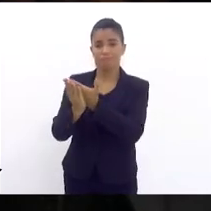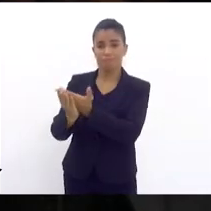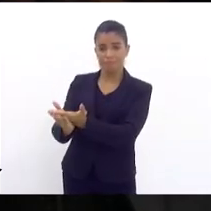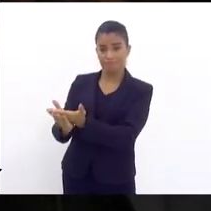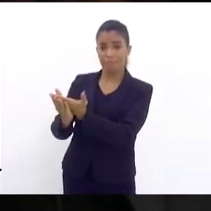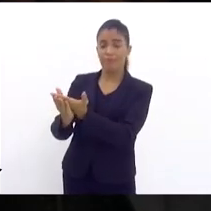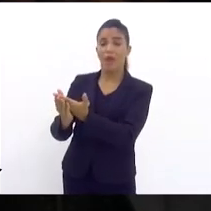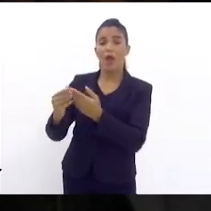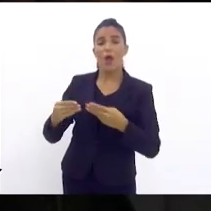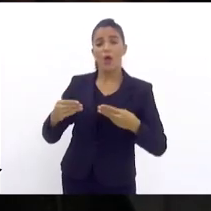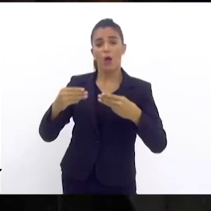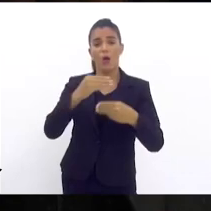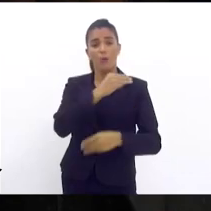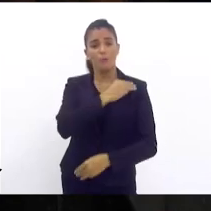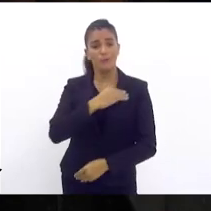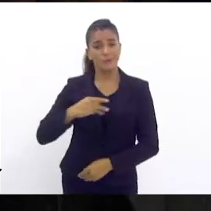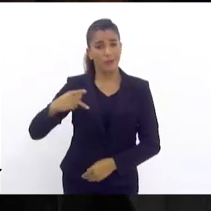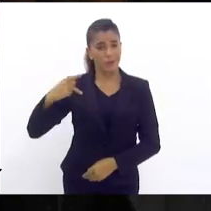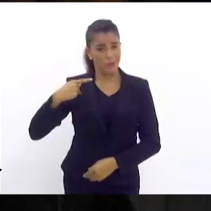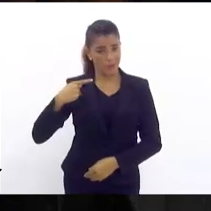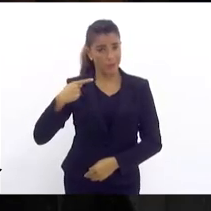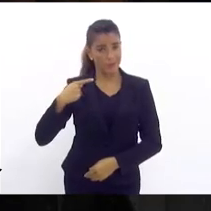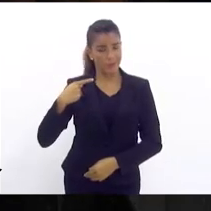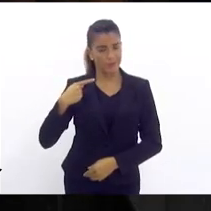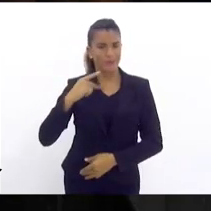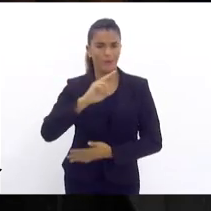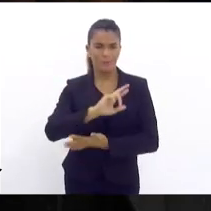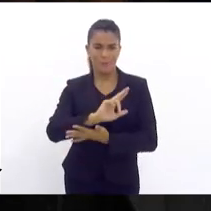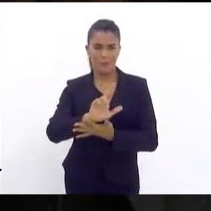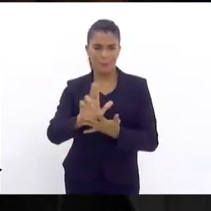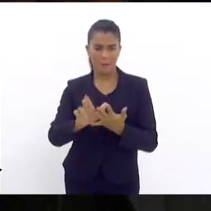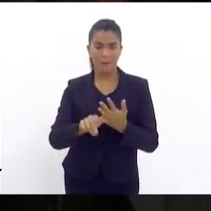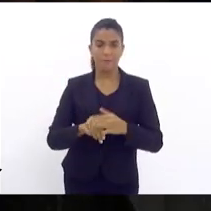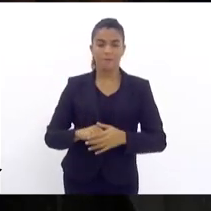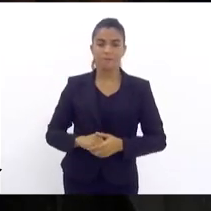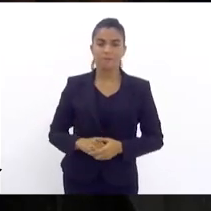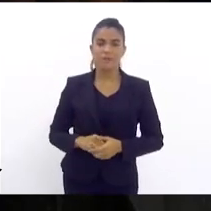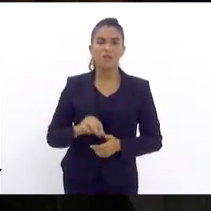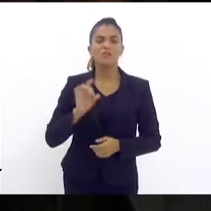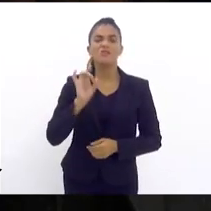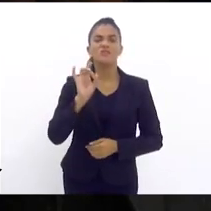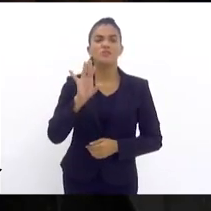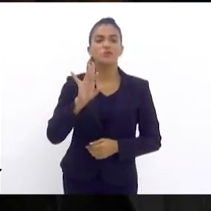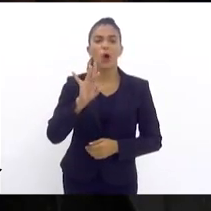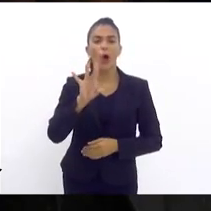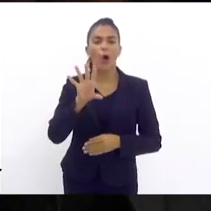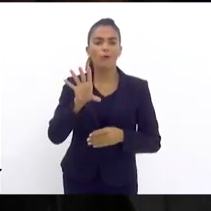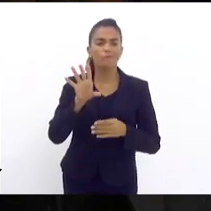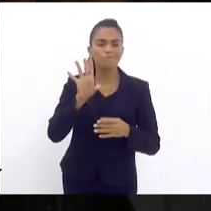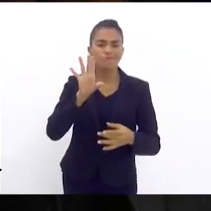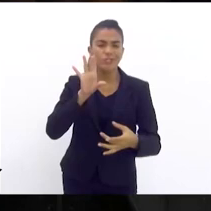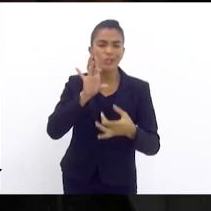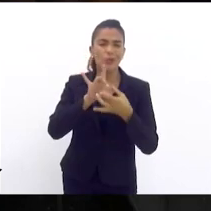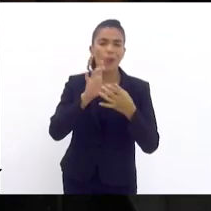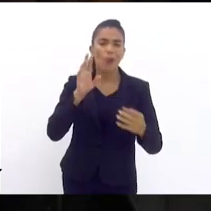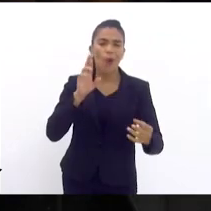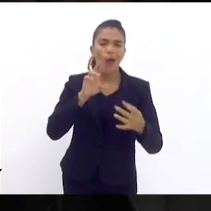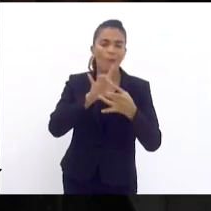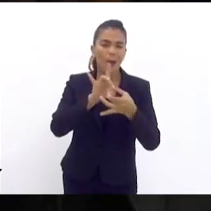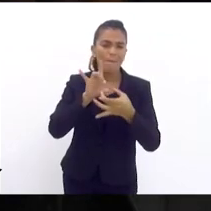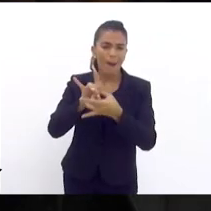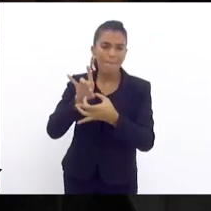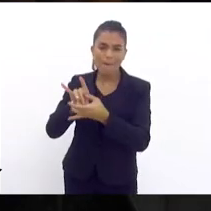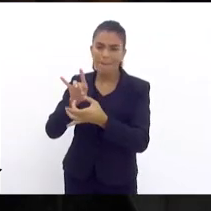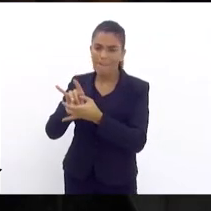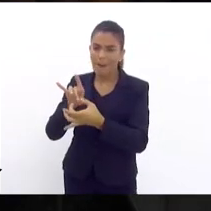ao Ministério Público entre outros então só só que referendando o que disse